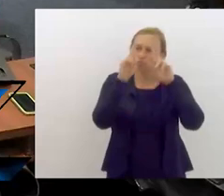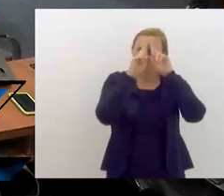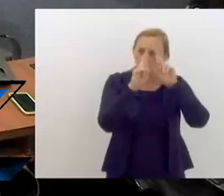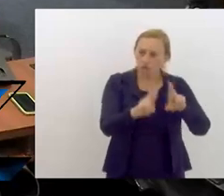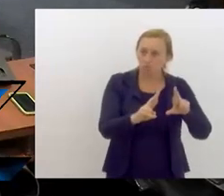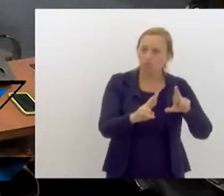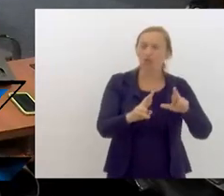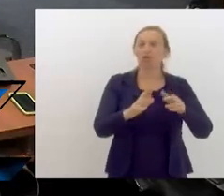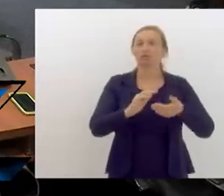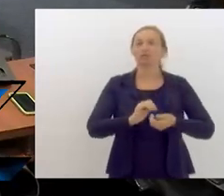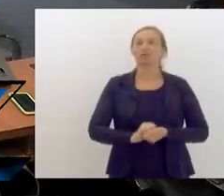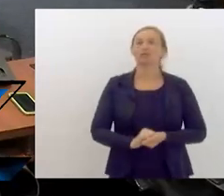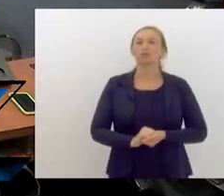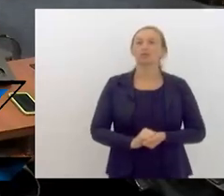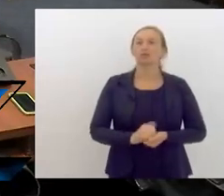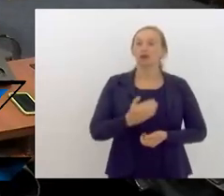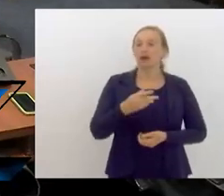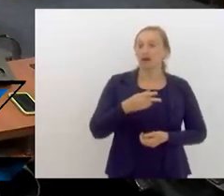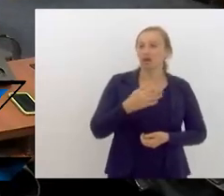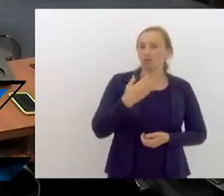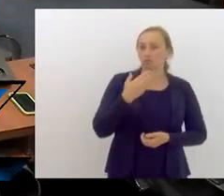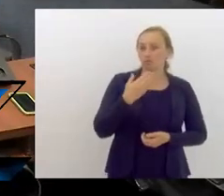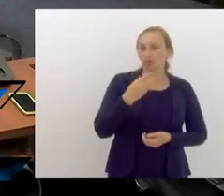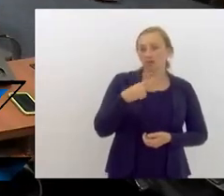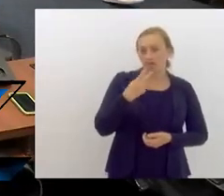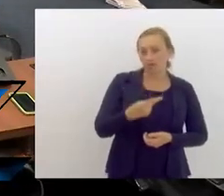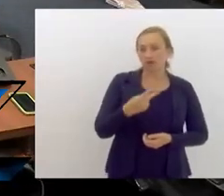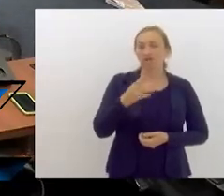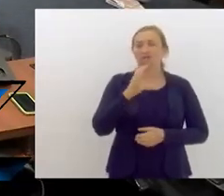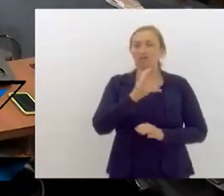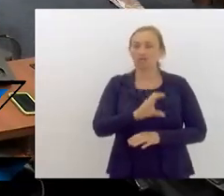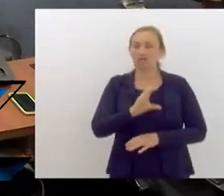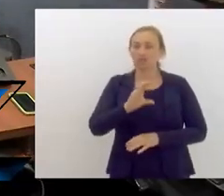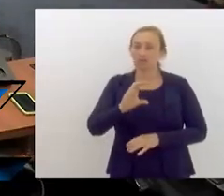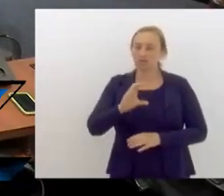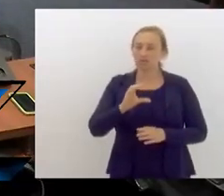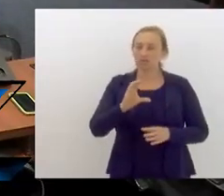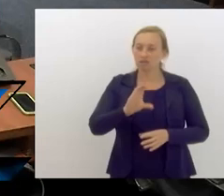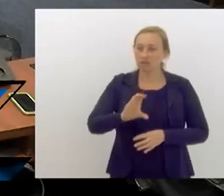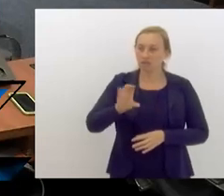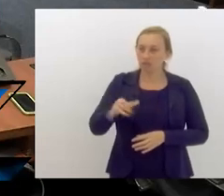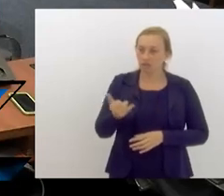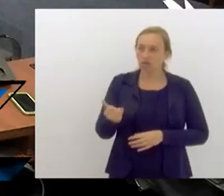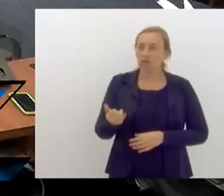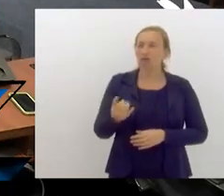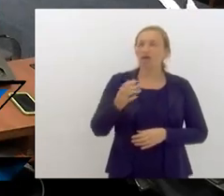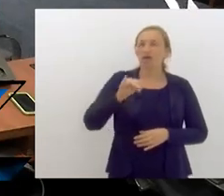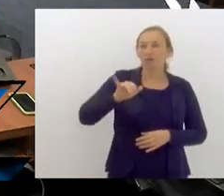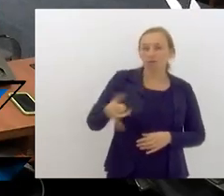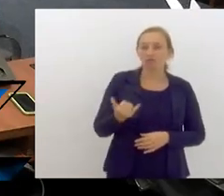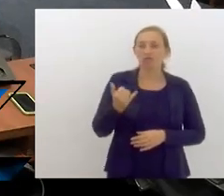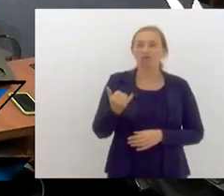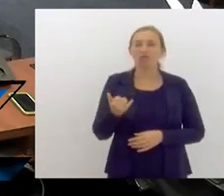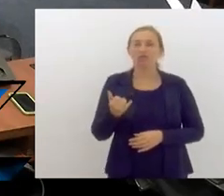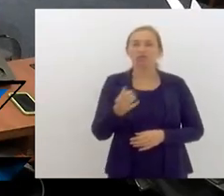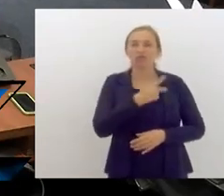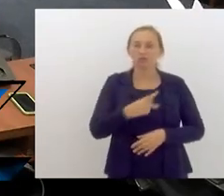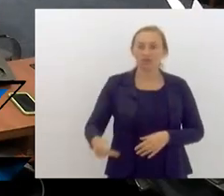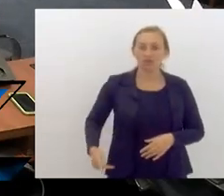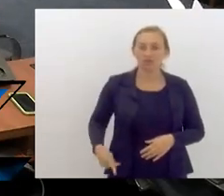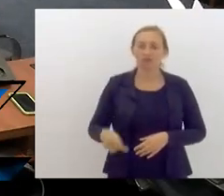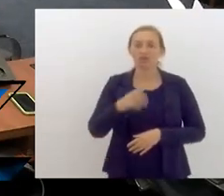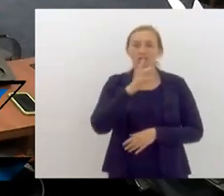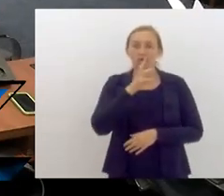a manifestação da ccj E aproveitando a presidente a presença do presidente da ccj Deputado